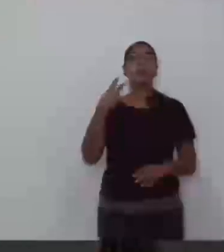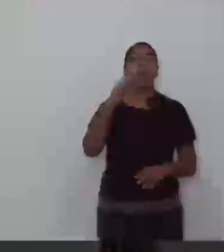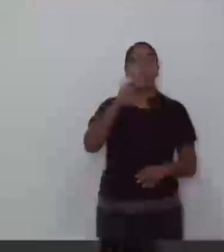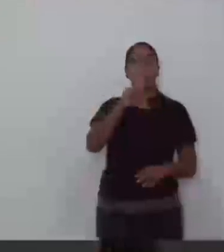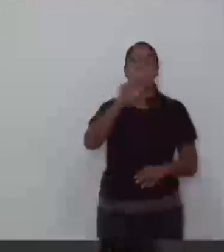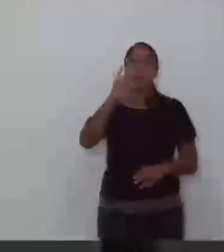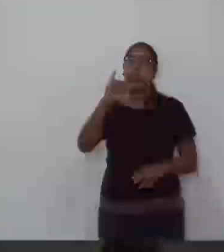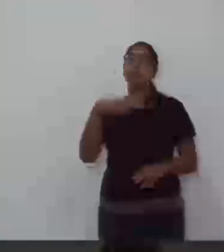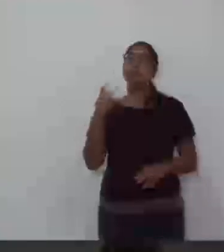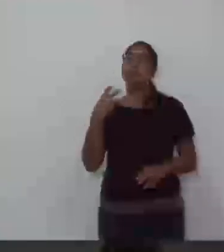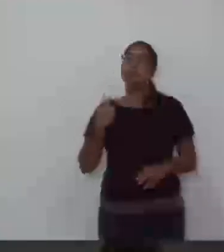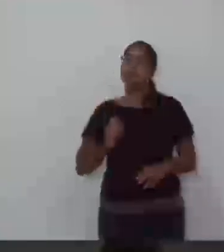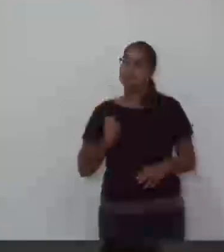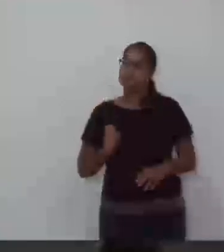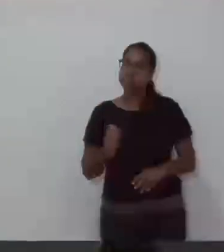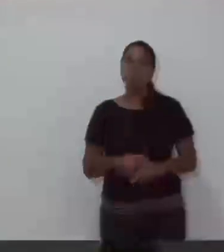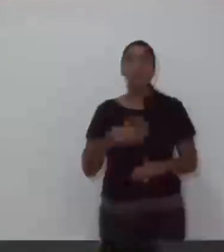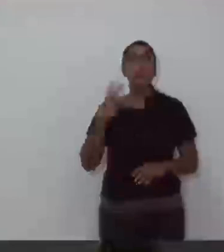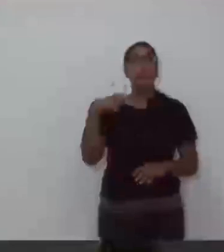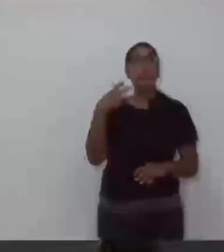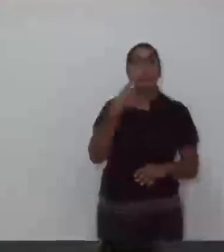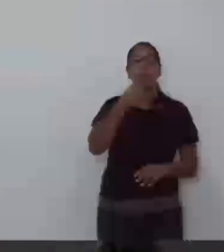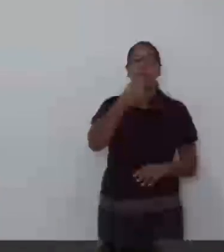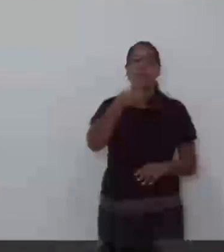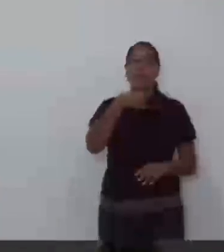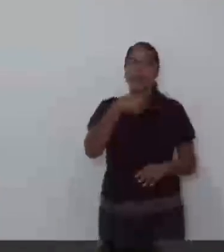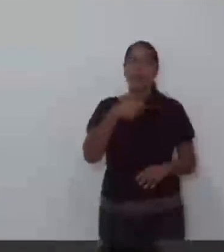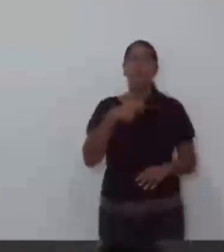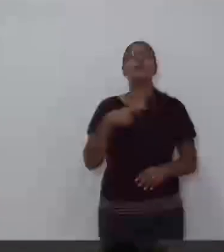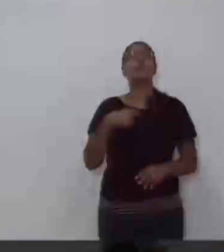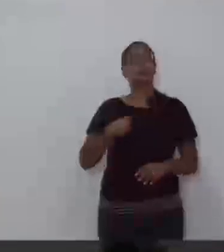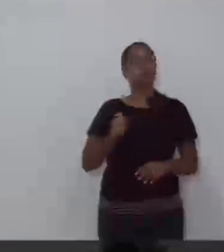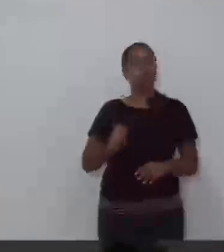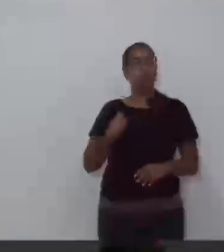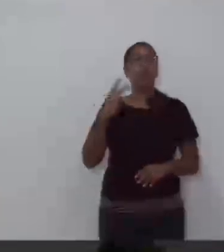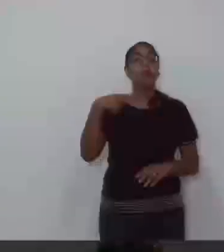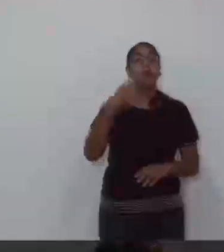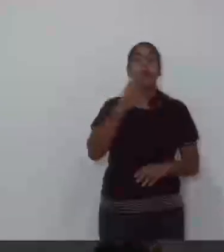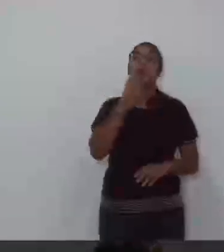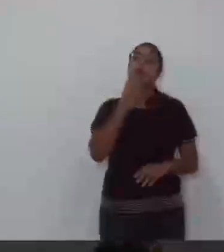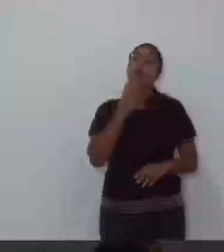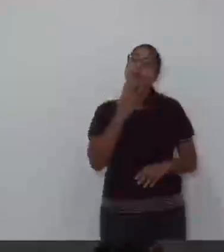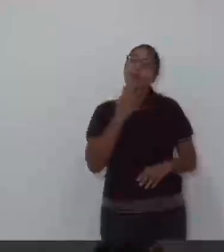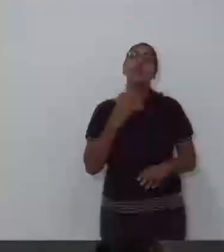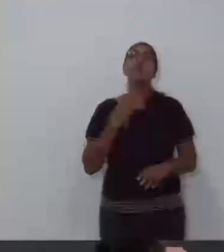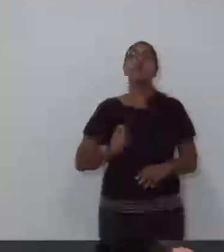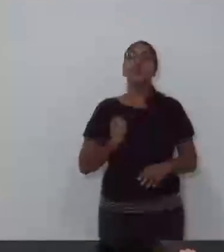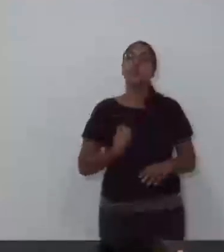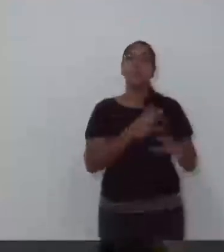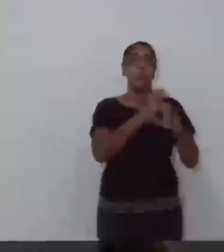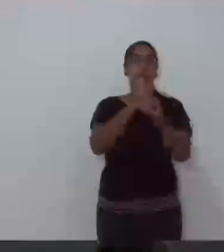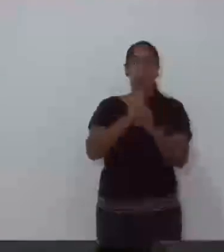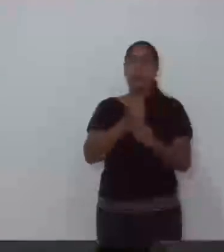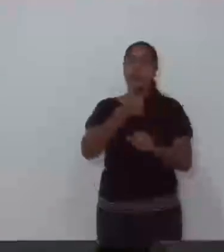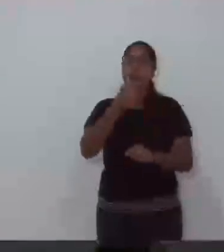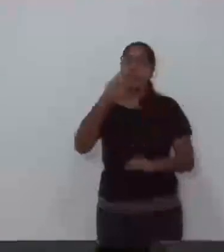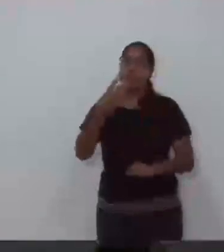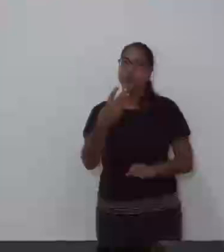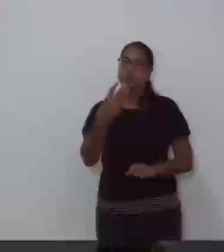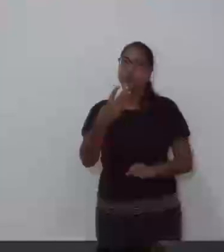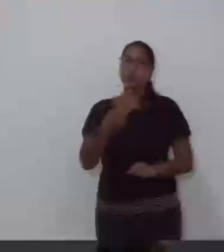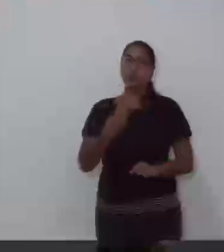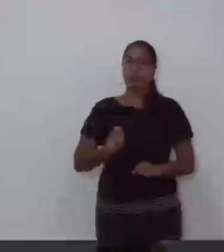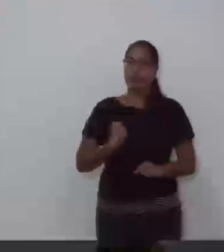Vereador Sandro Rebeca. Presente. Vereador Valdir Barreto. Presente. Senhor presidente, 13 vereadores presentes.